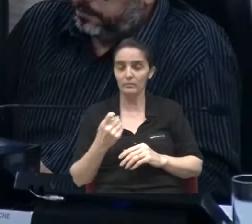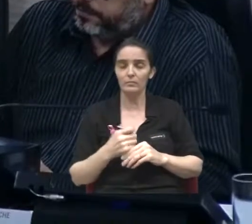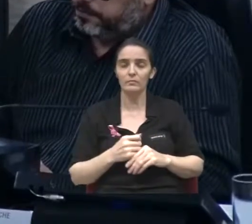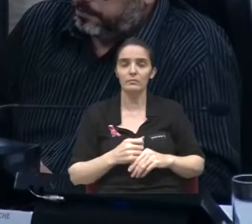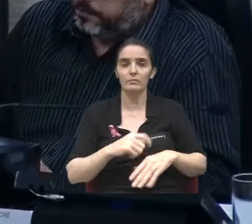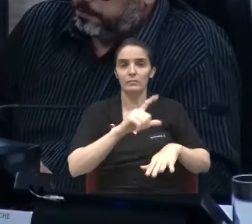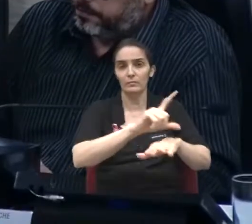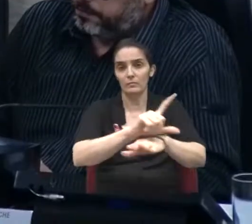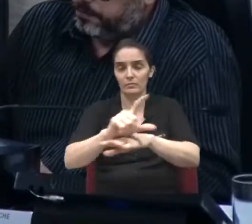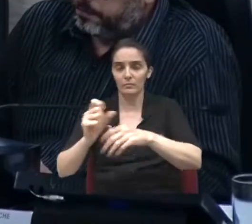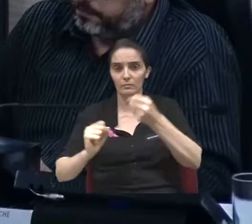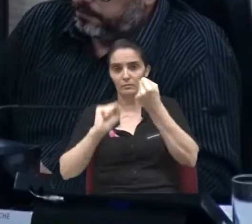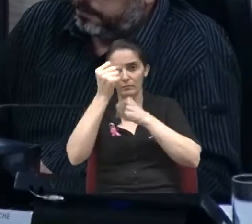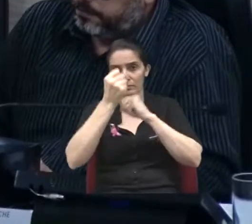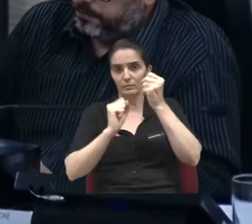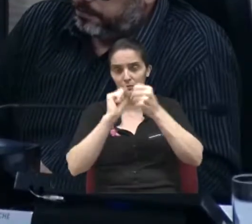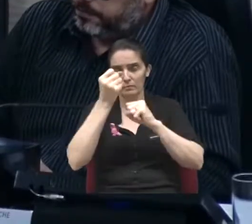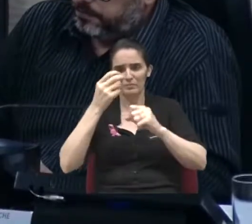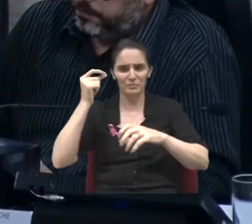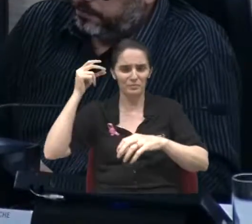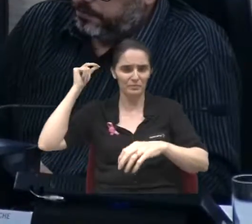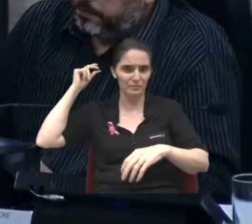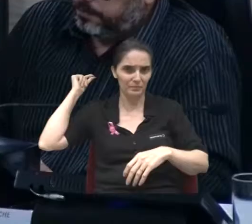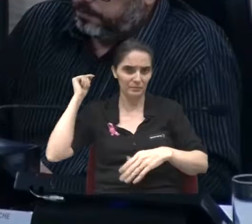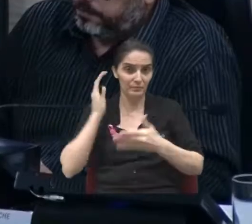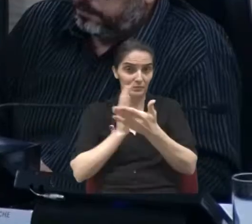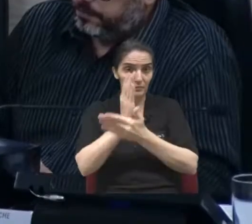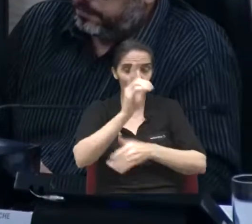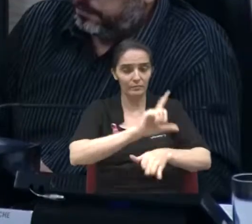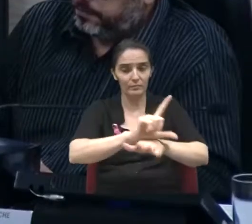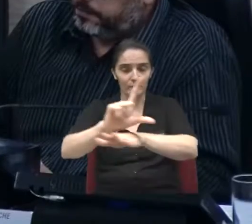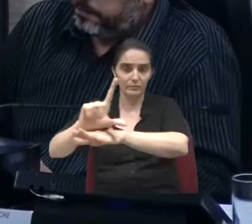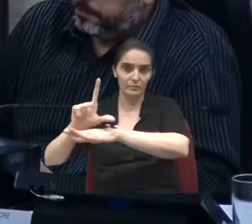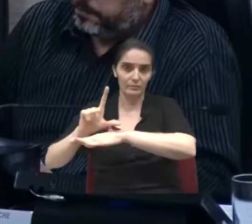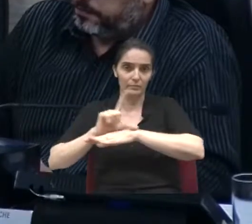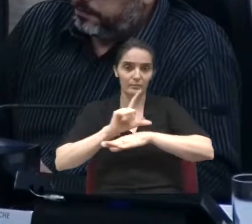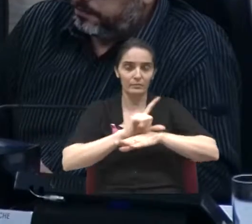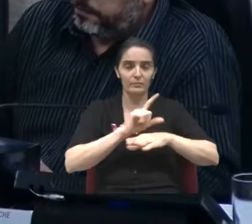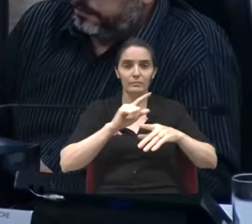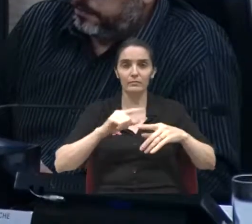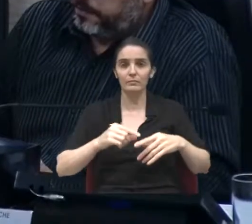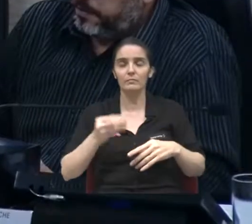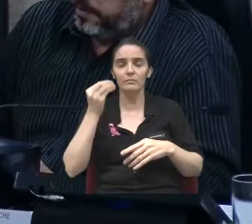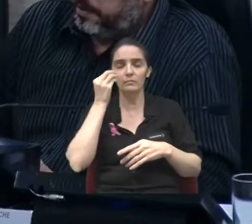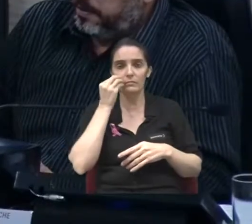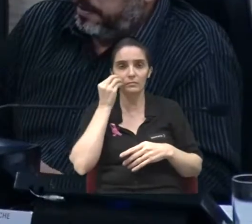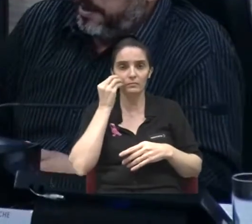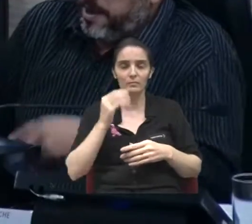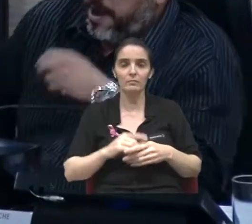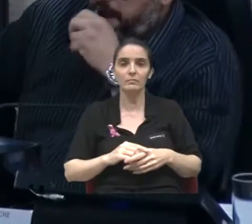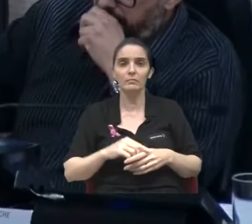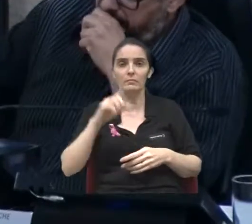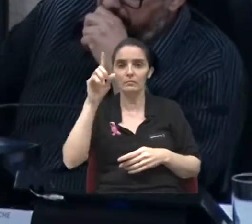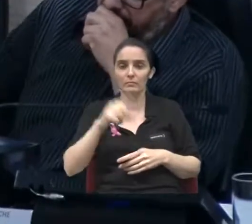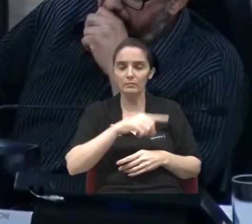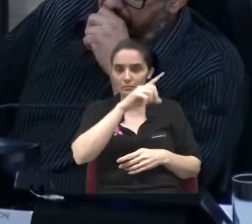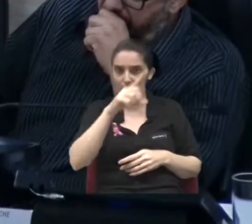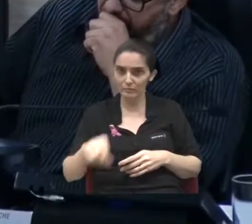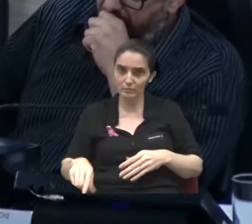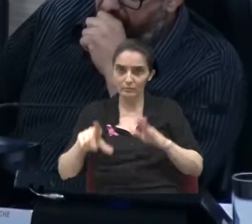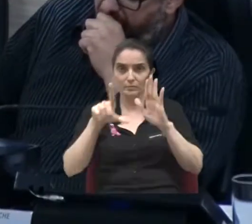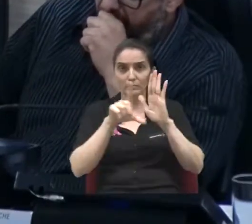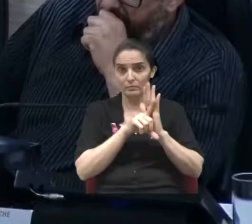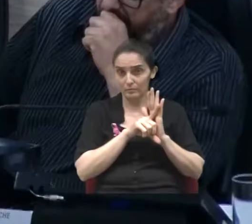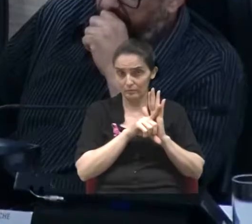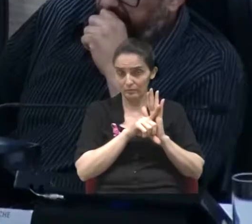muito antigo, nós aprovamos o comércio e, na oportunidade, foi revogado a lei